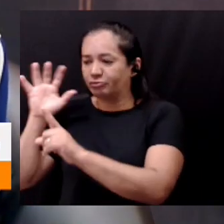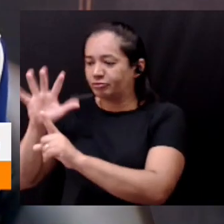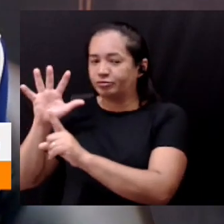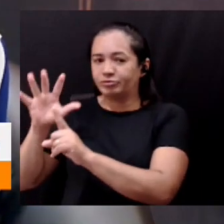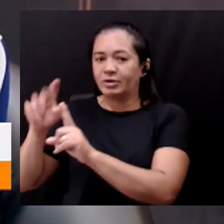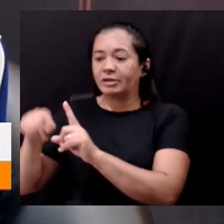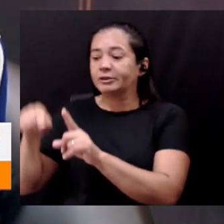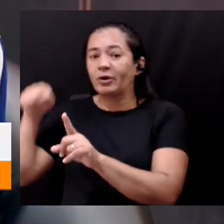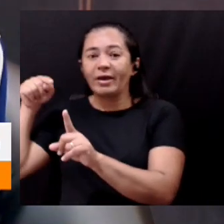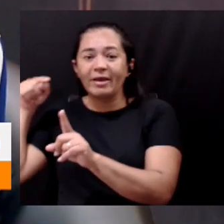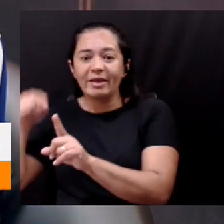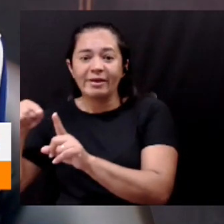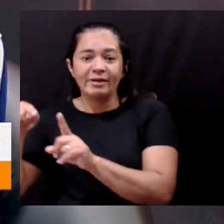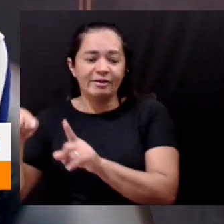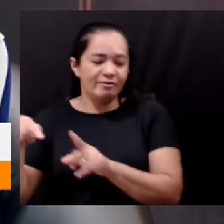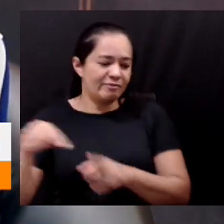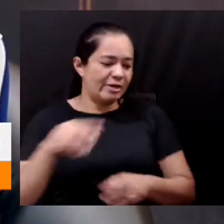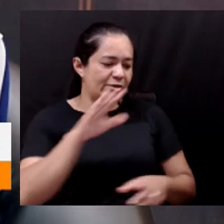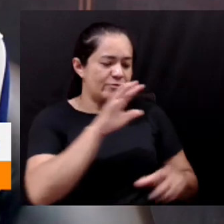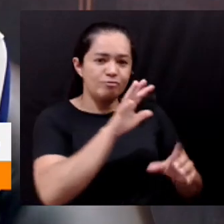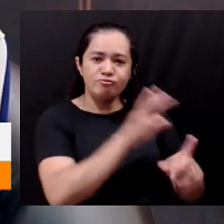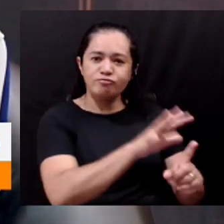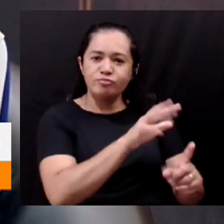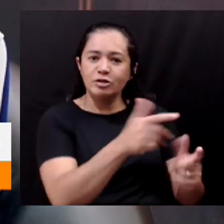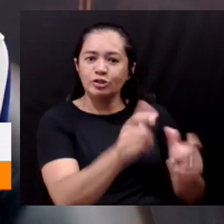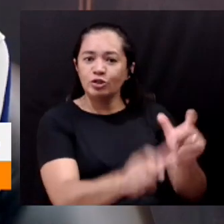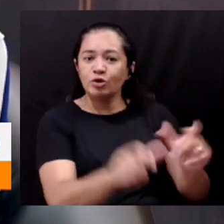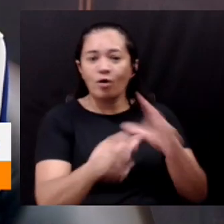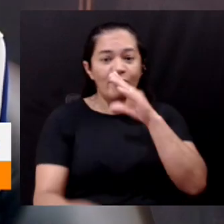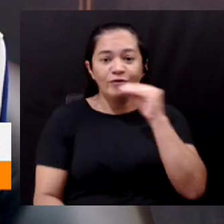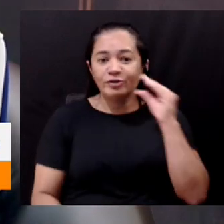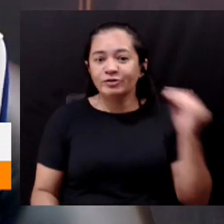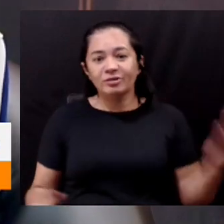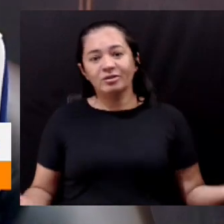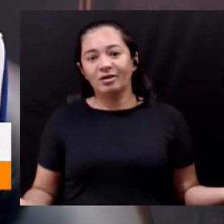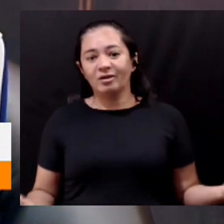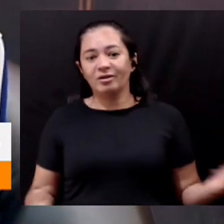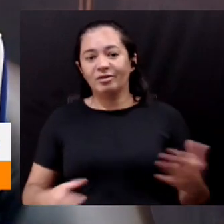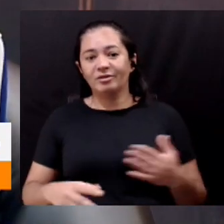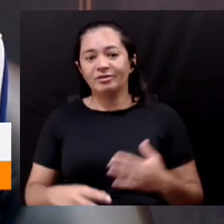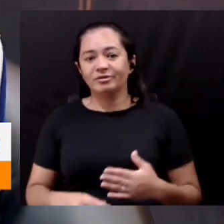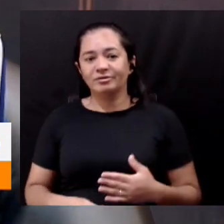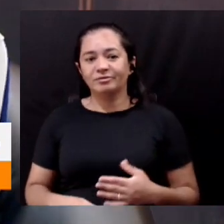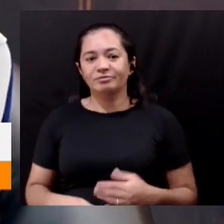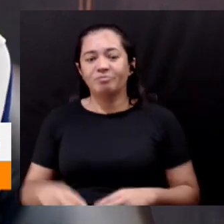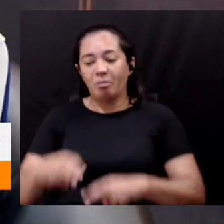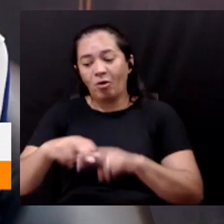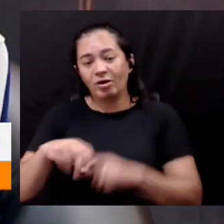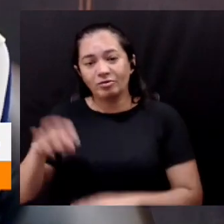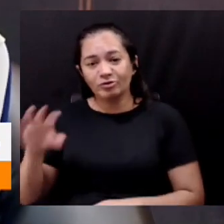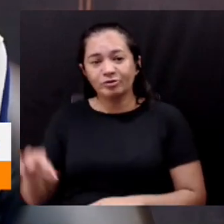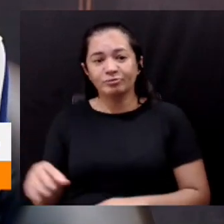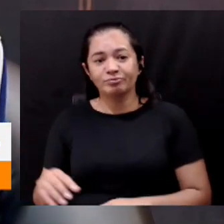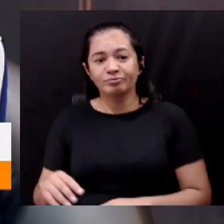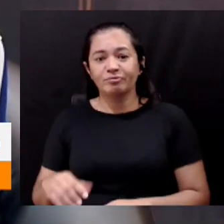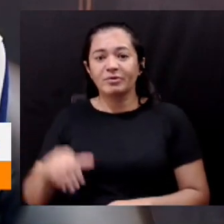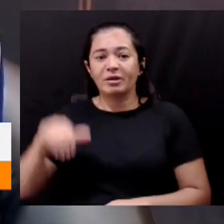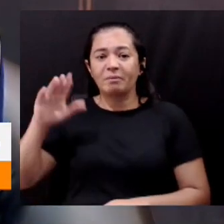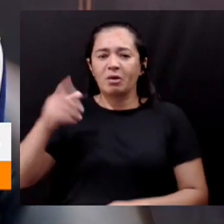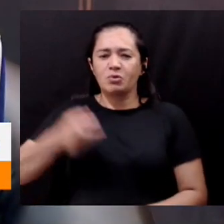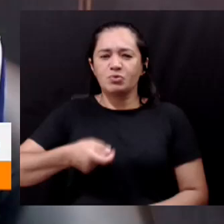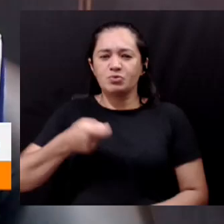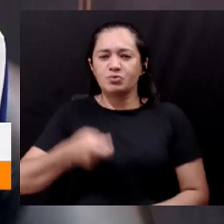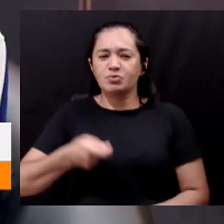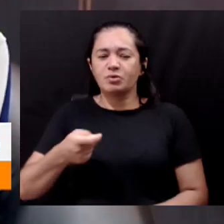de uma extrema pressão, acaba, por conta disso, trazendo mais autoritarismo, porque ele acha que não,